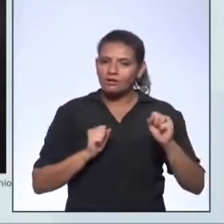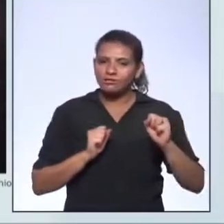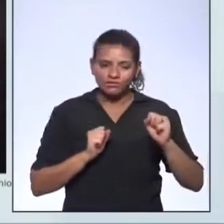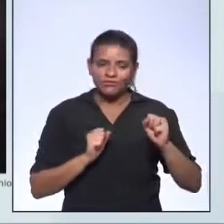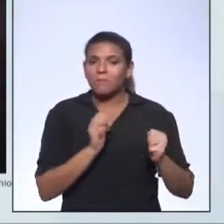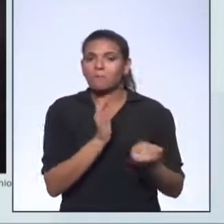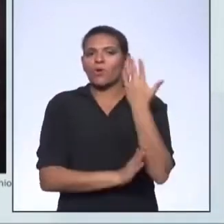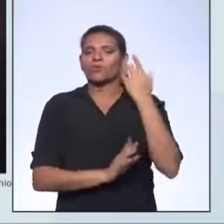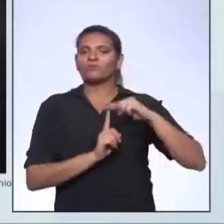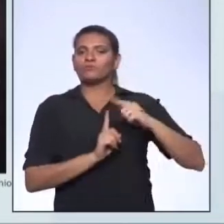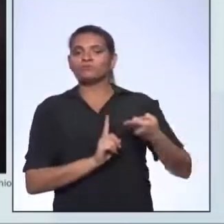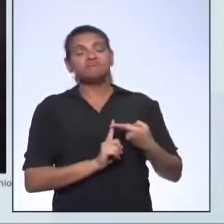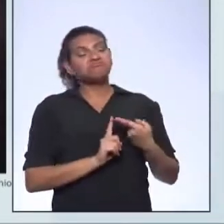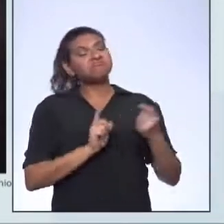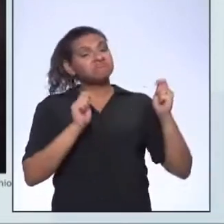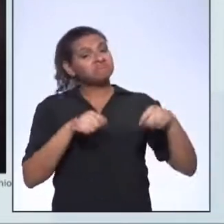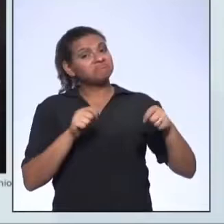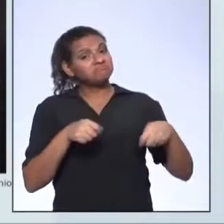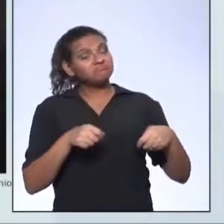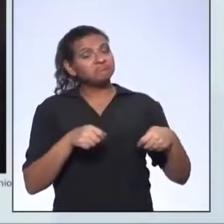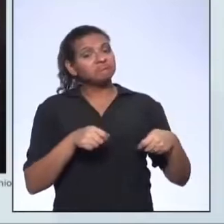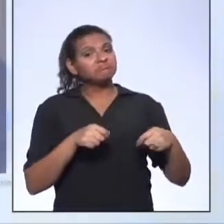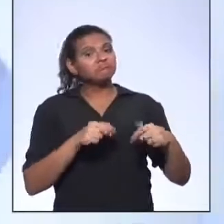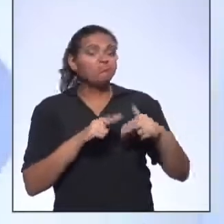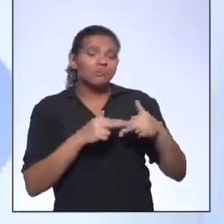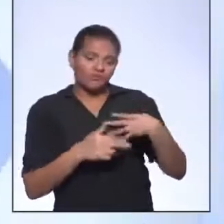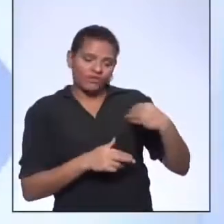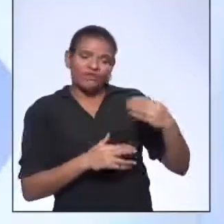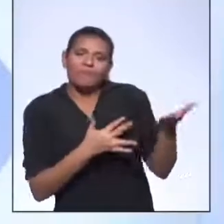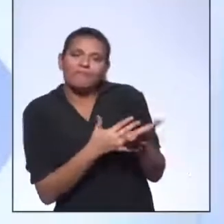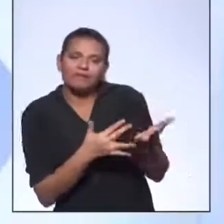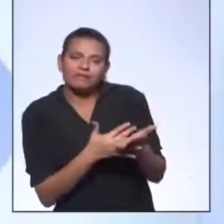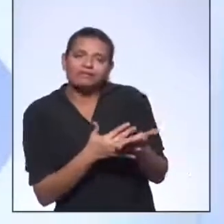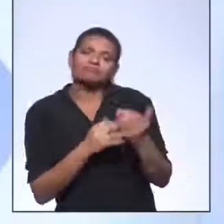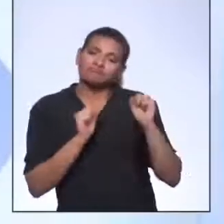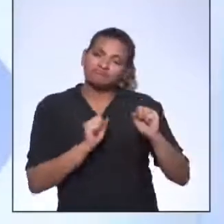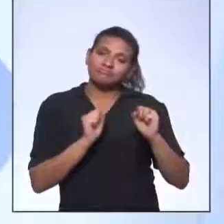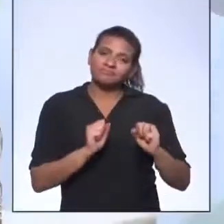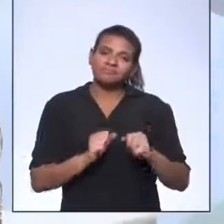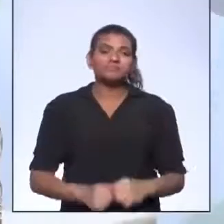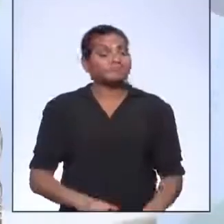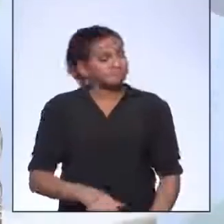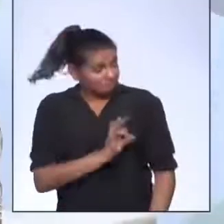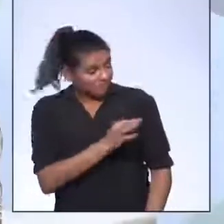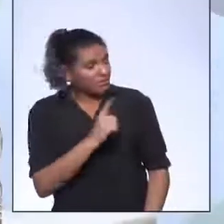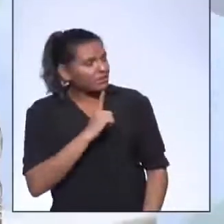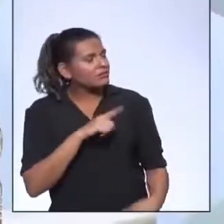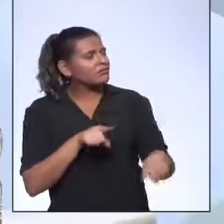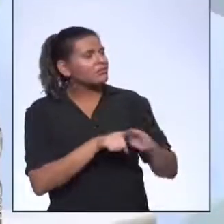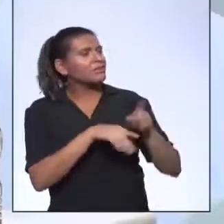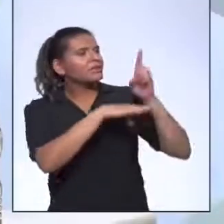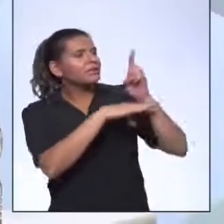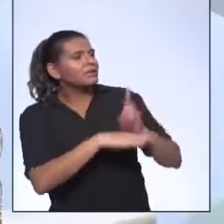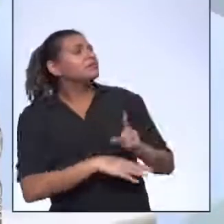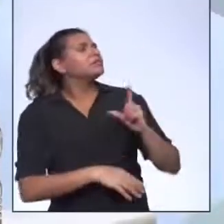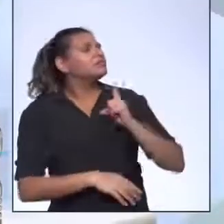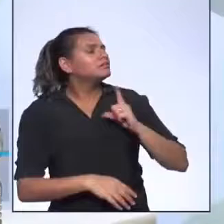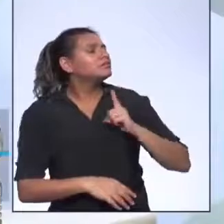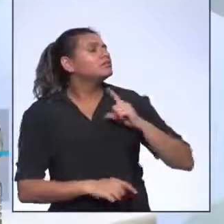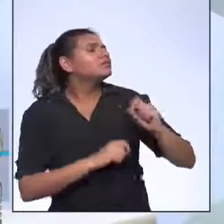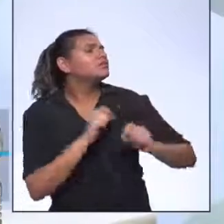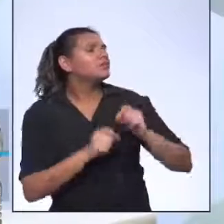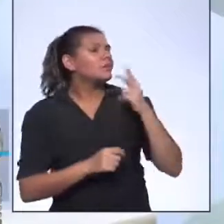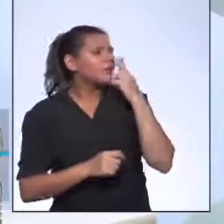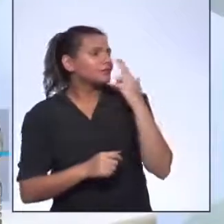mitologia grega, é possível que deuses imortais se relacionem, né? E lutavam, né? Os deuses também, na mitologia grega,